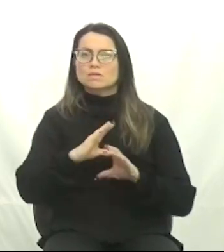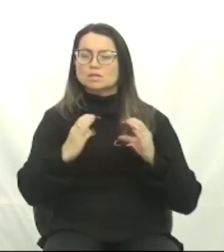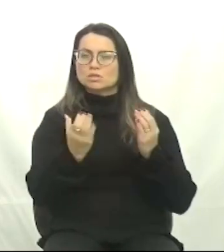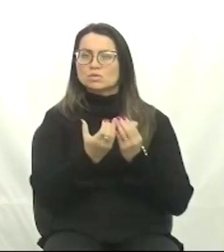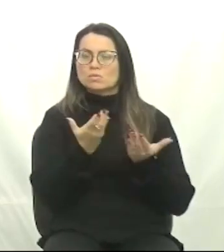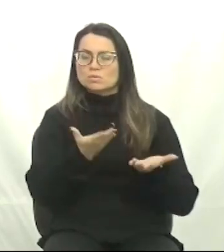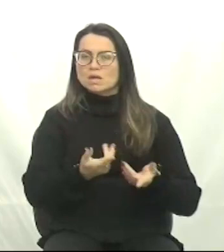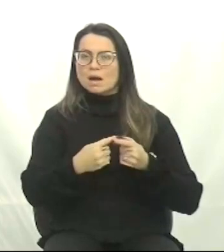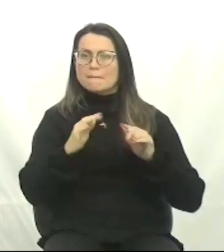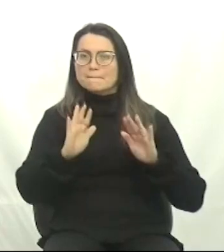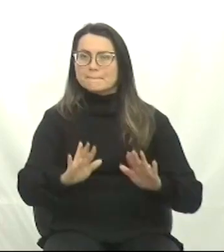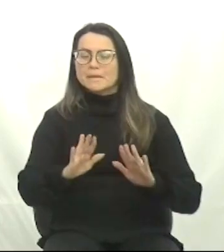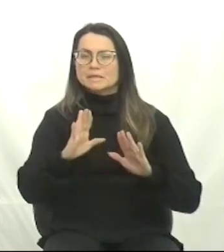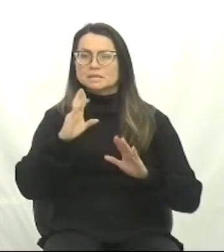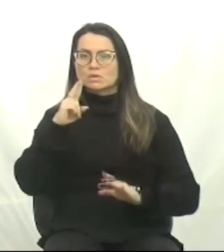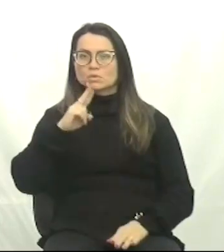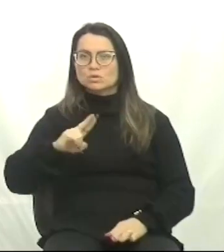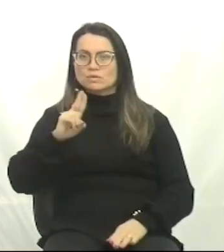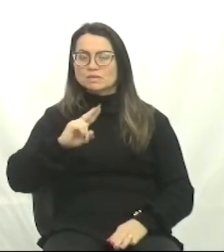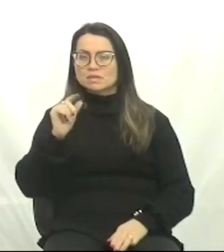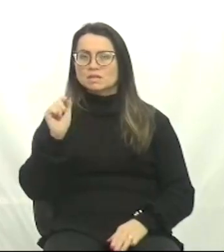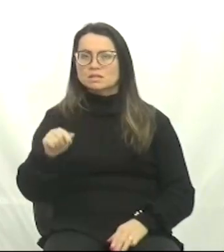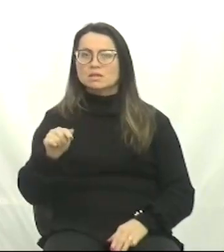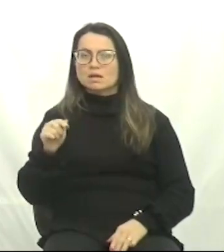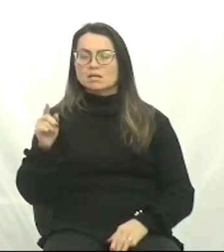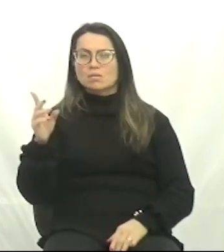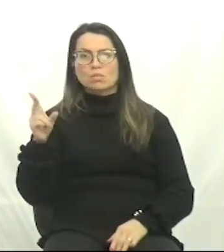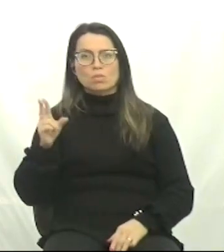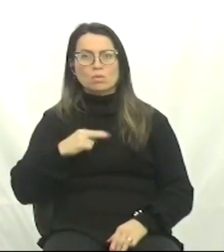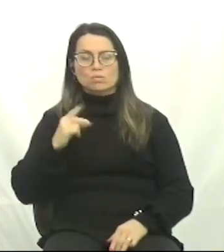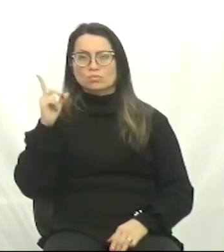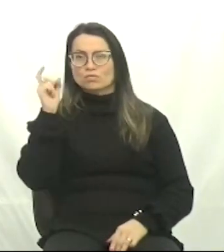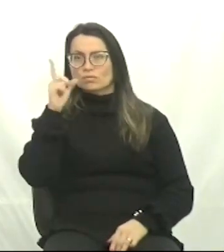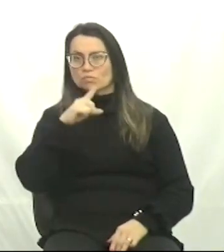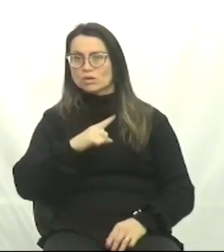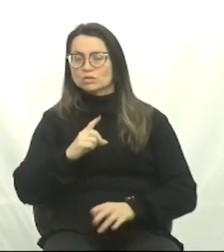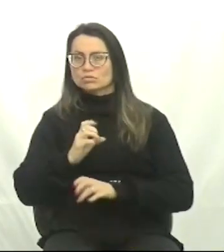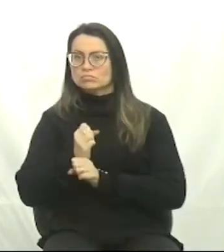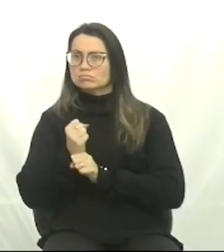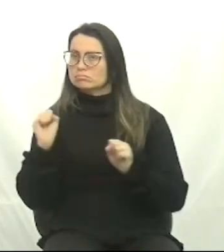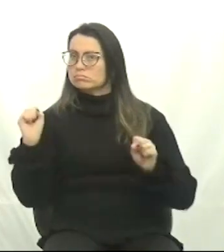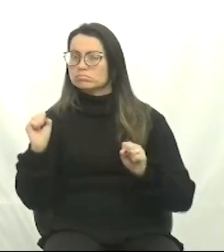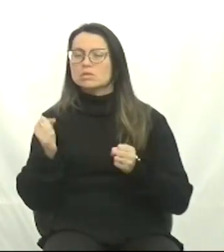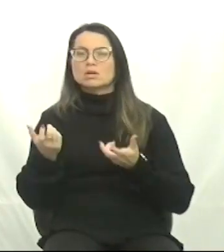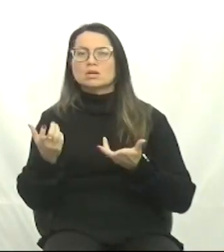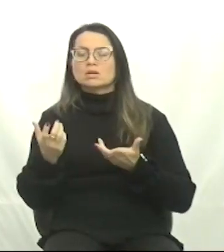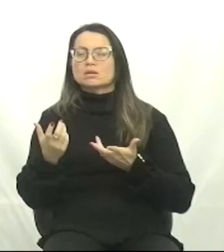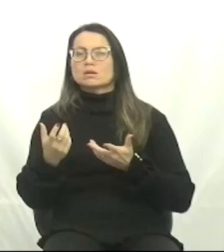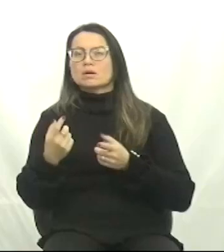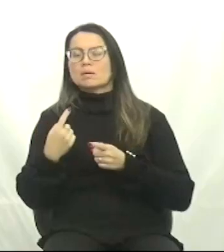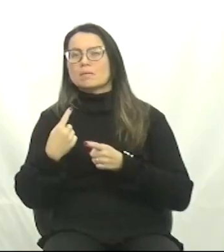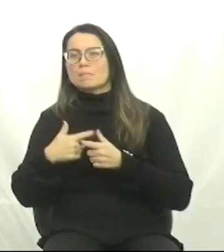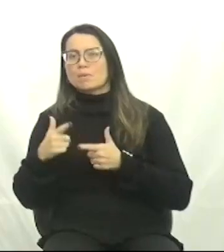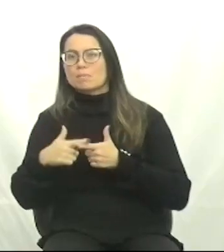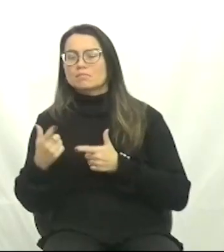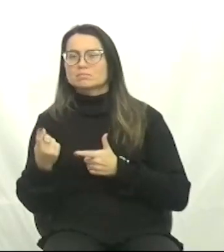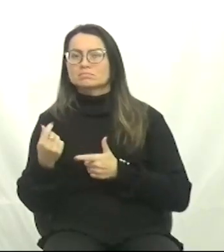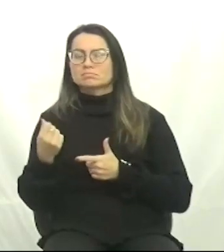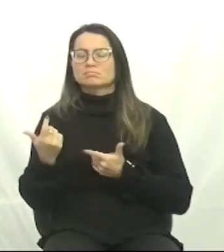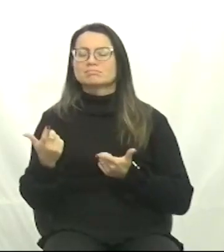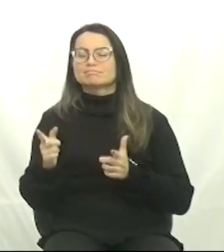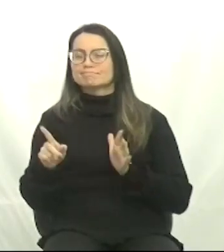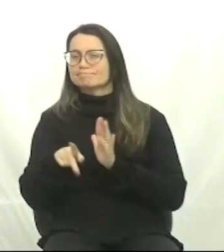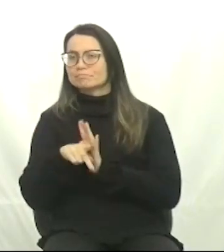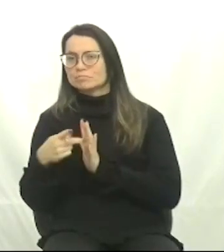as universidades comunitárias lá têm passado uma dificuldade tremenda de solucionar problemas orçamentários bastante peculiares